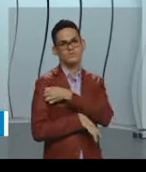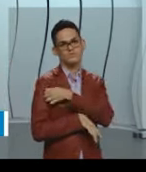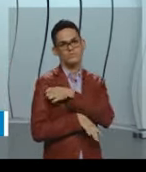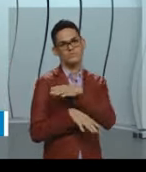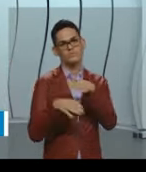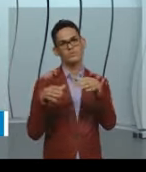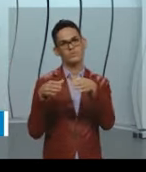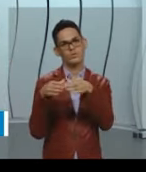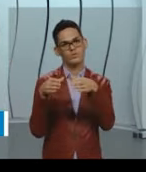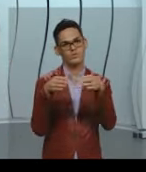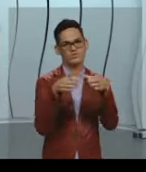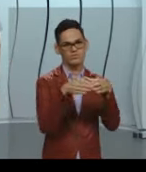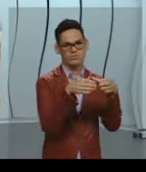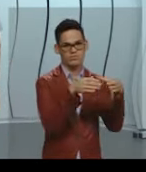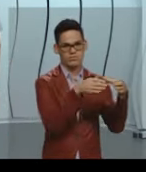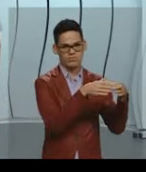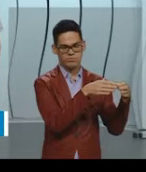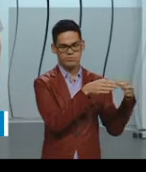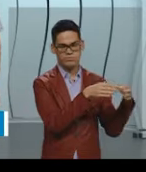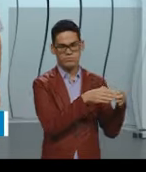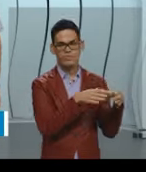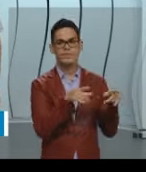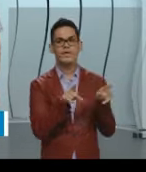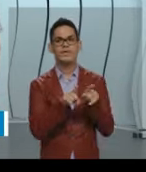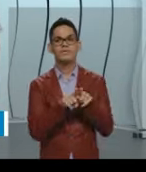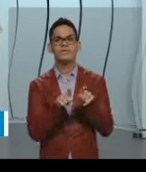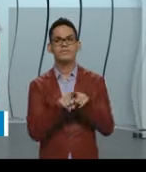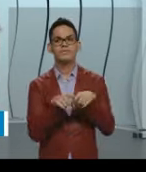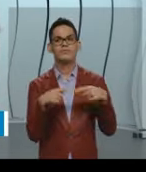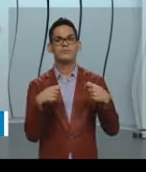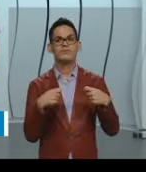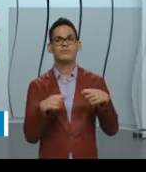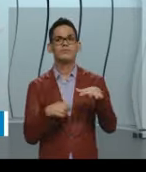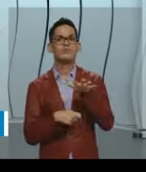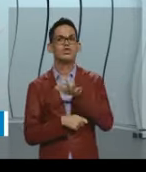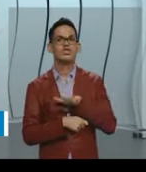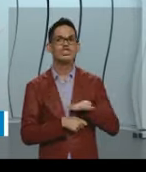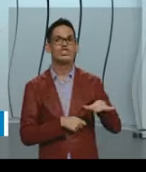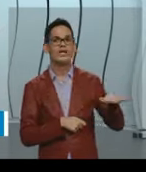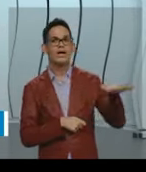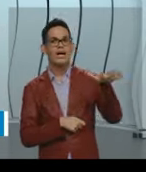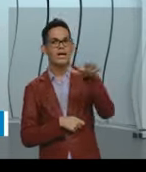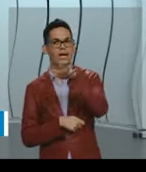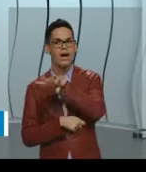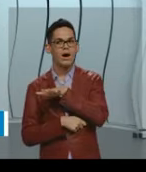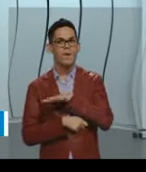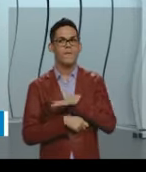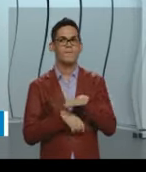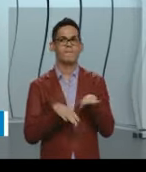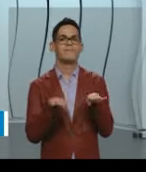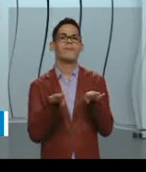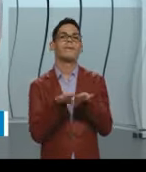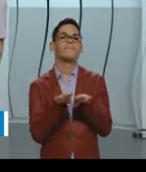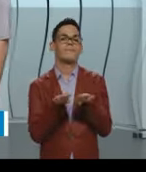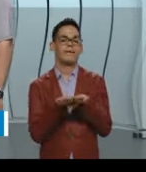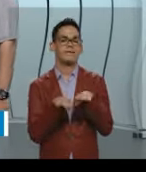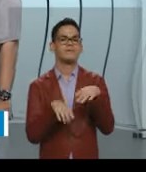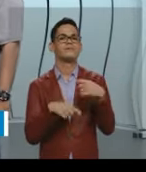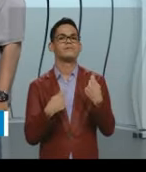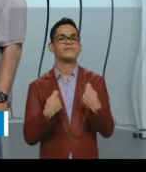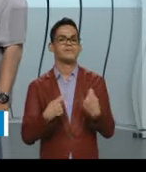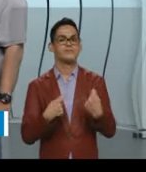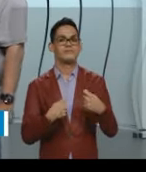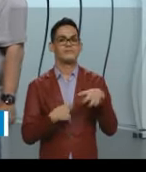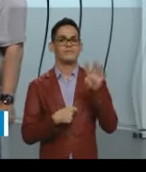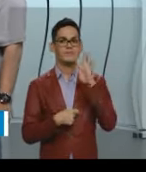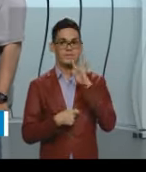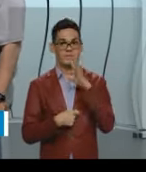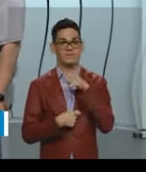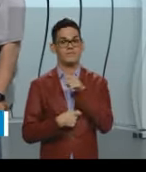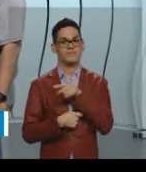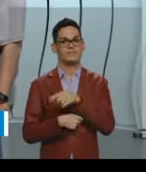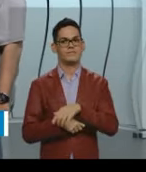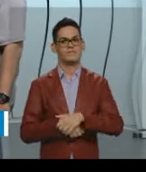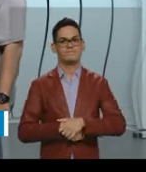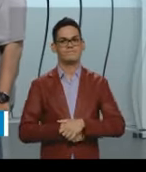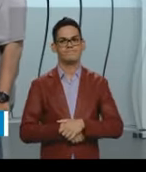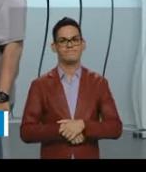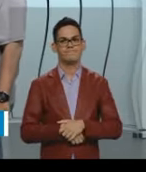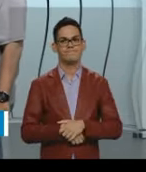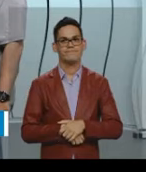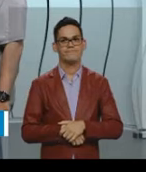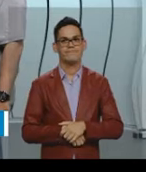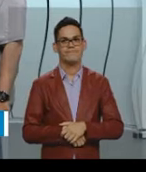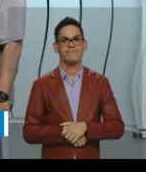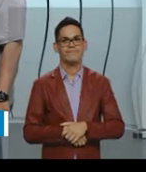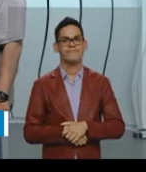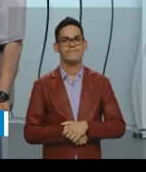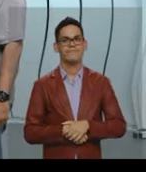e obter a média geral das 4 turmas. A gente precisa da média geral das 4 turmas para a gente poder resolver esse probleminha.